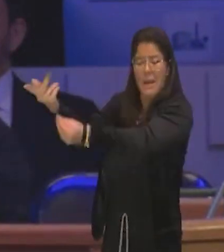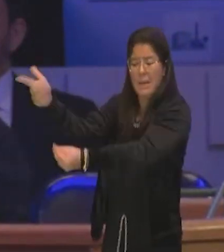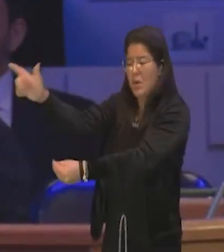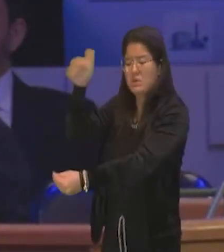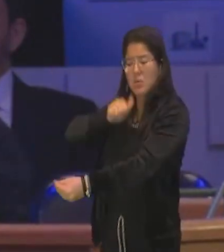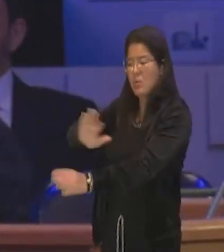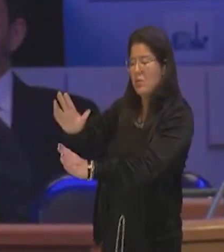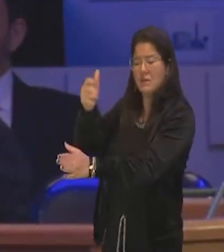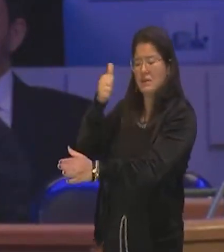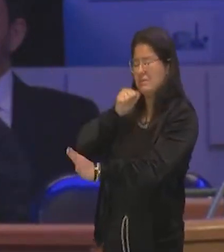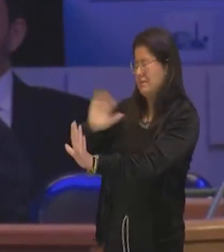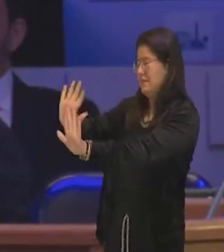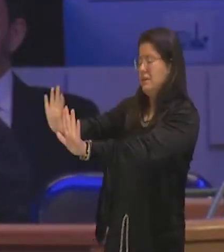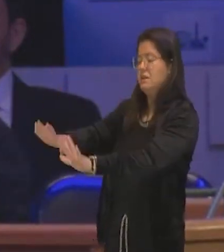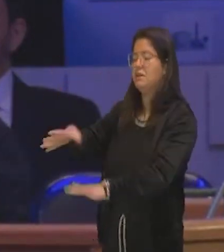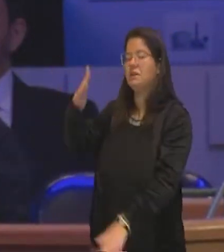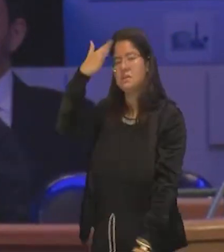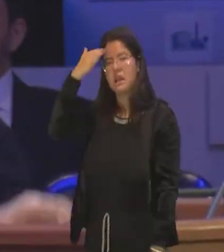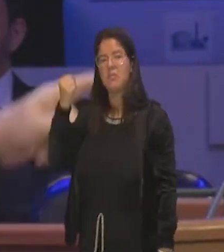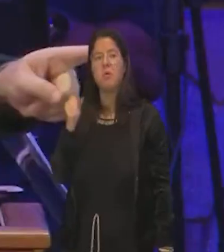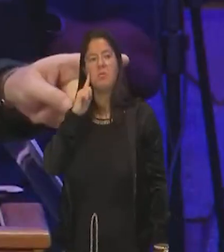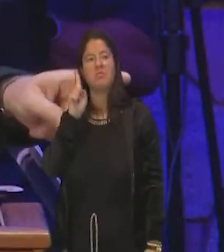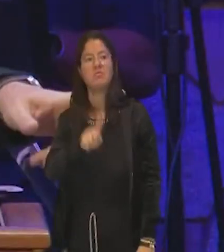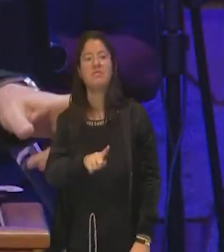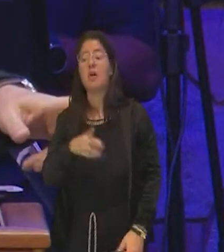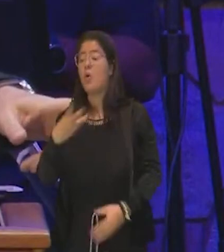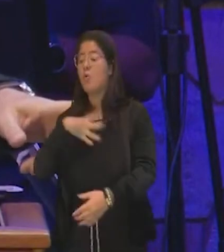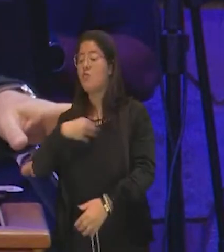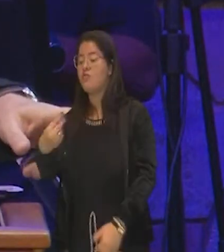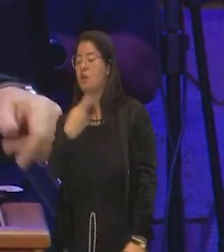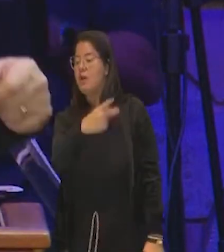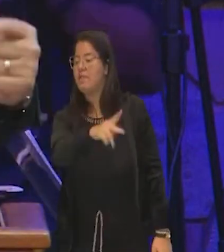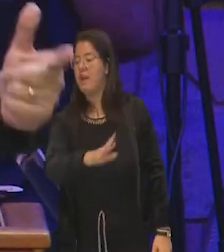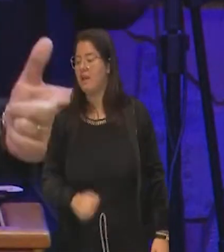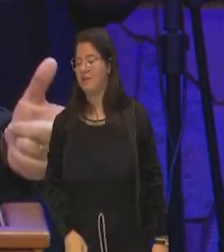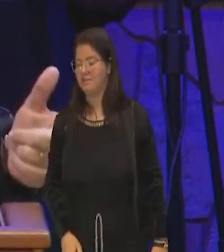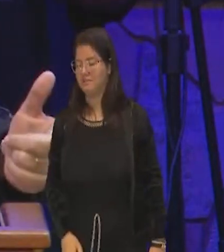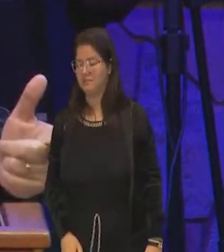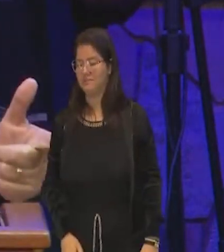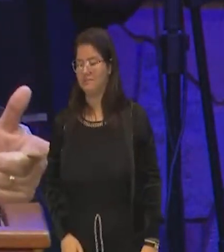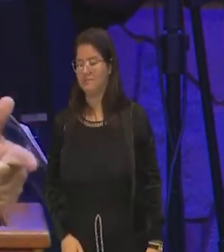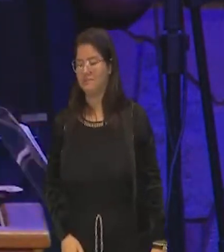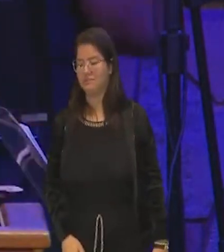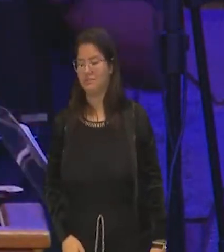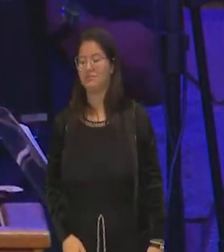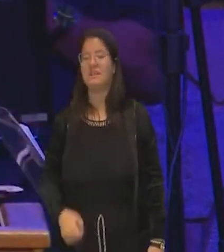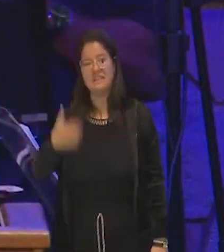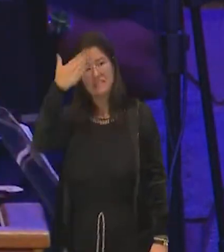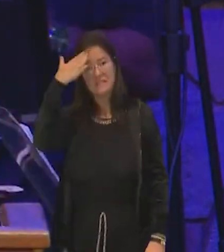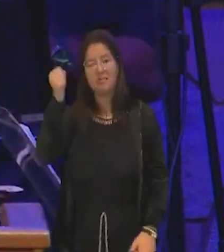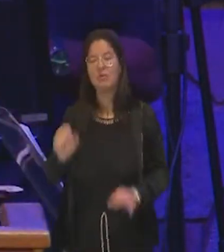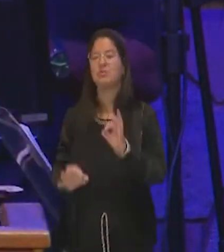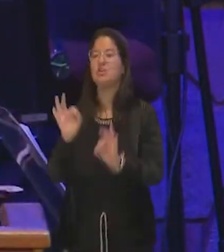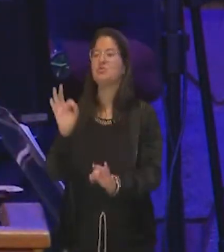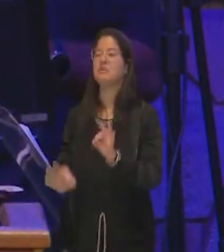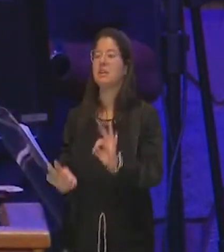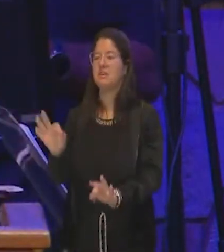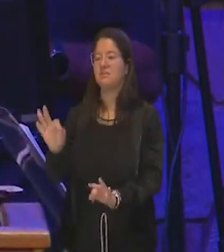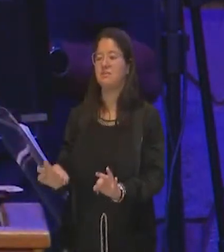mulher. E aí Salomão então diz assim: o filho é dela. Sabedoria no julgamento, mas precisou